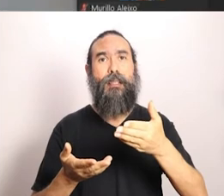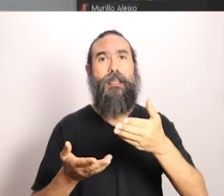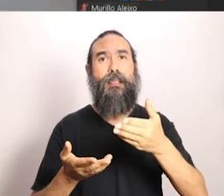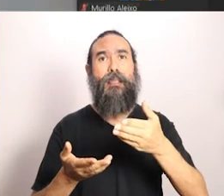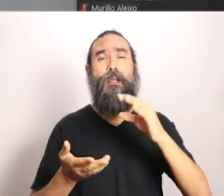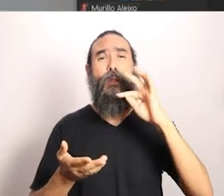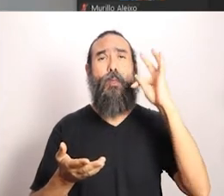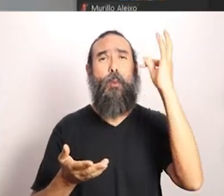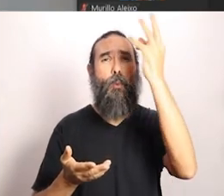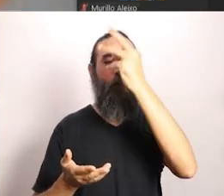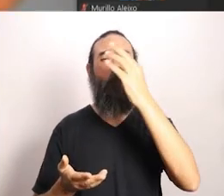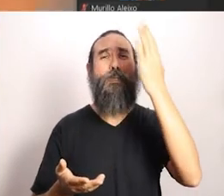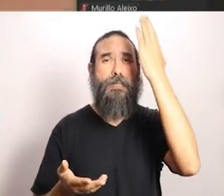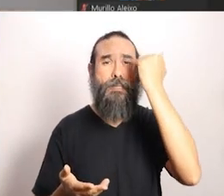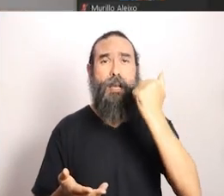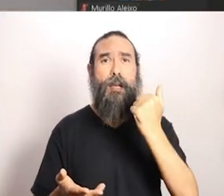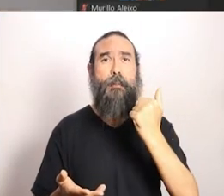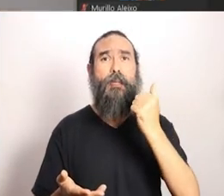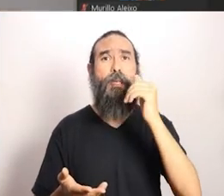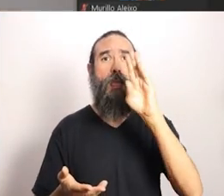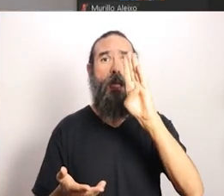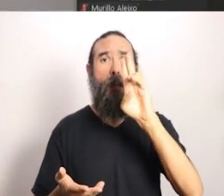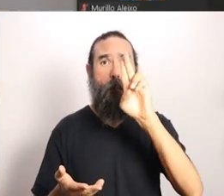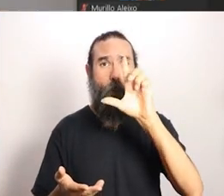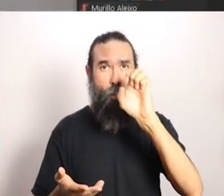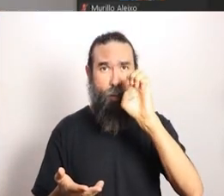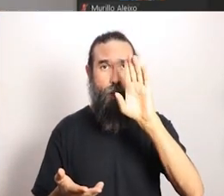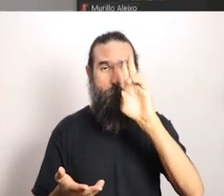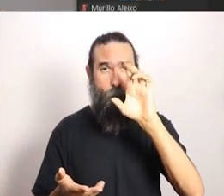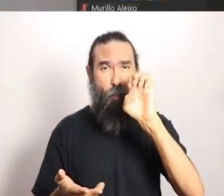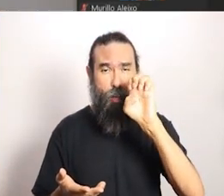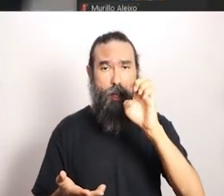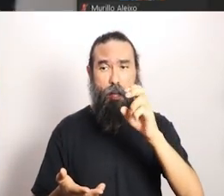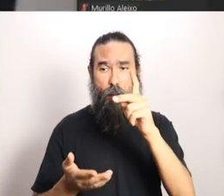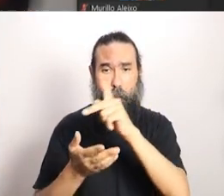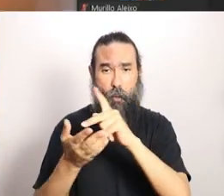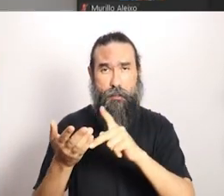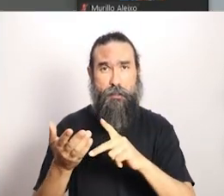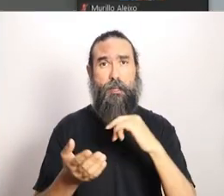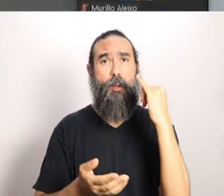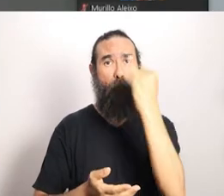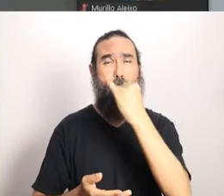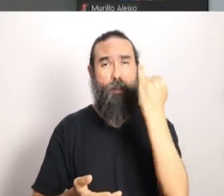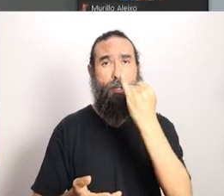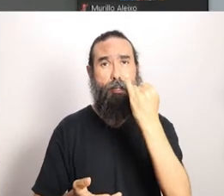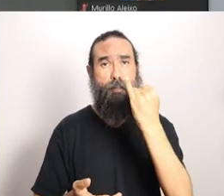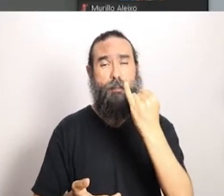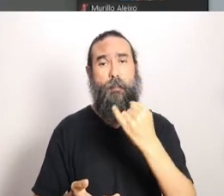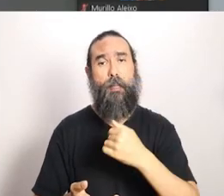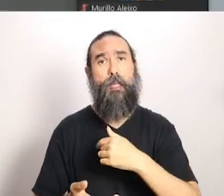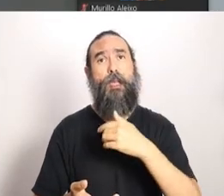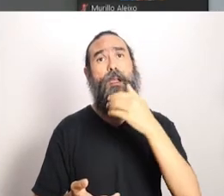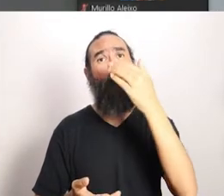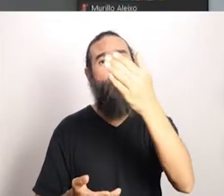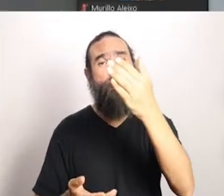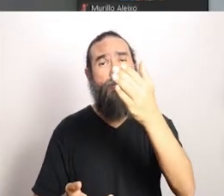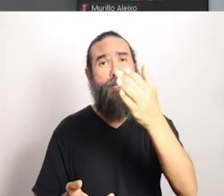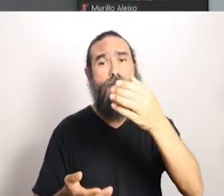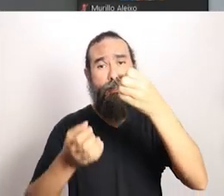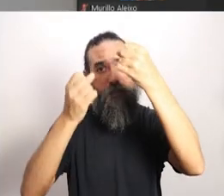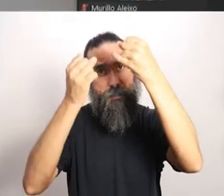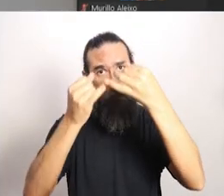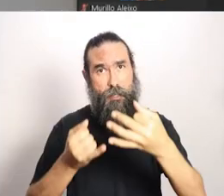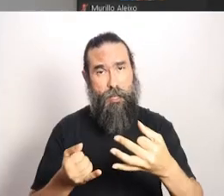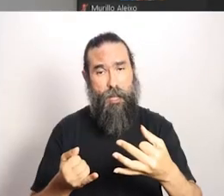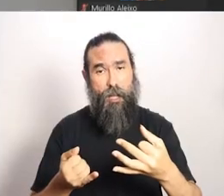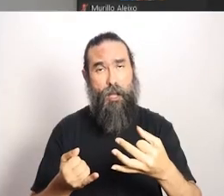disso. Todo mundo sabe a poesia que lhe representa, todo mundo sabe o esplendor que lhe representa, mas você falar o seu